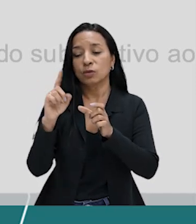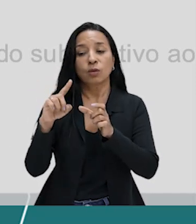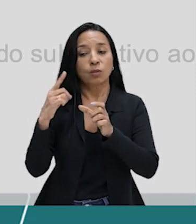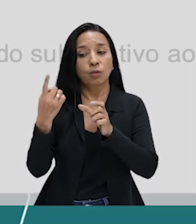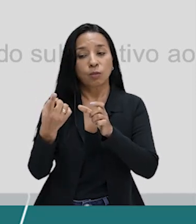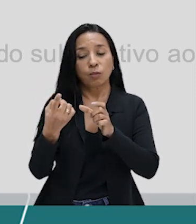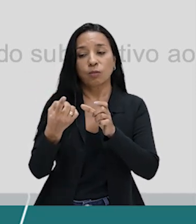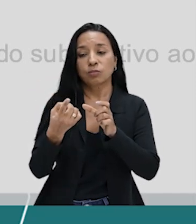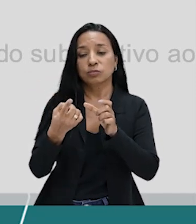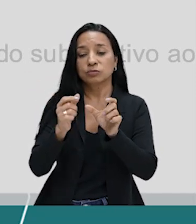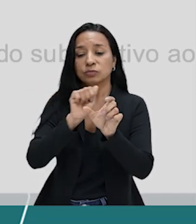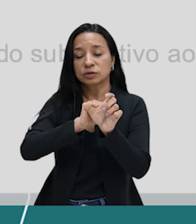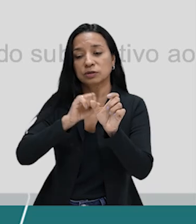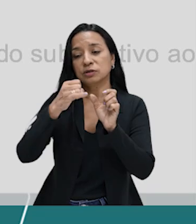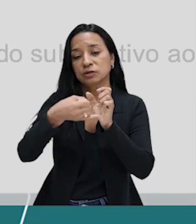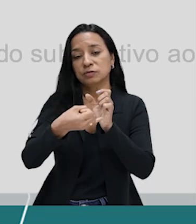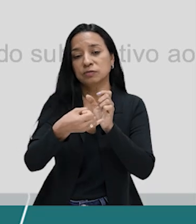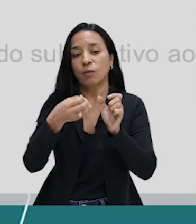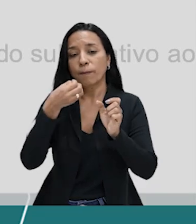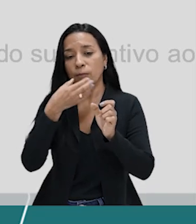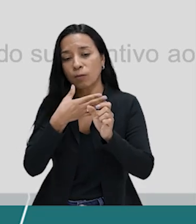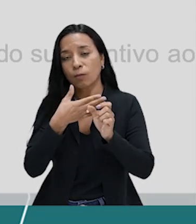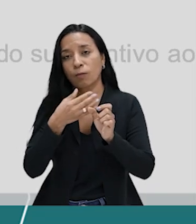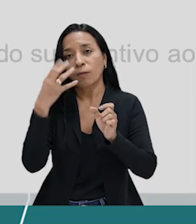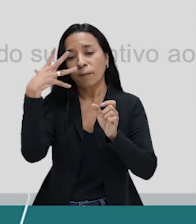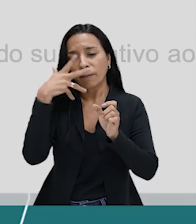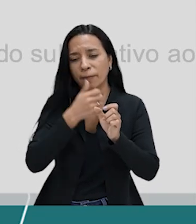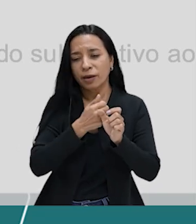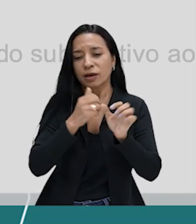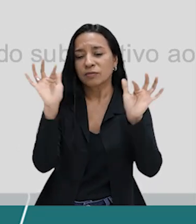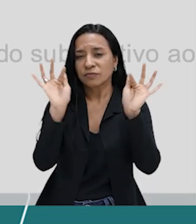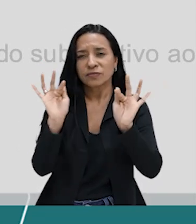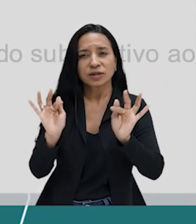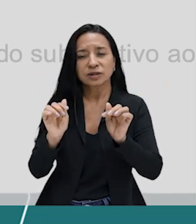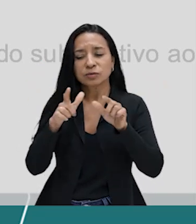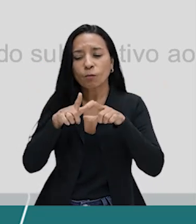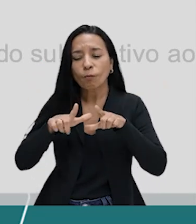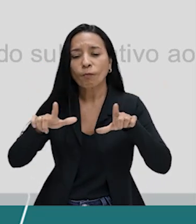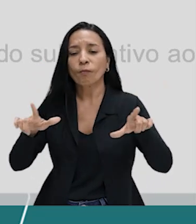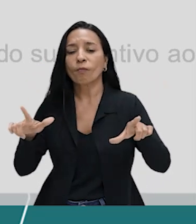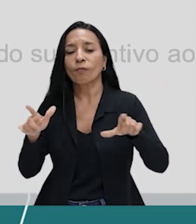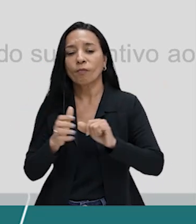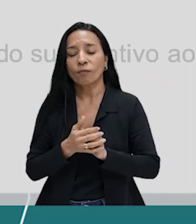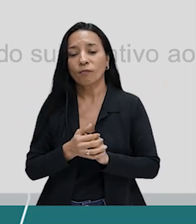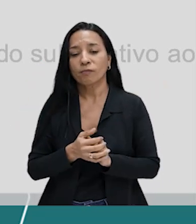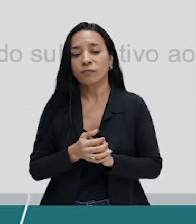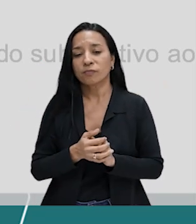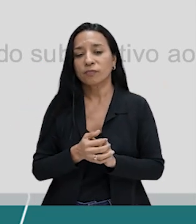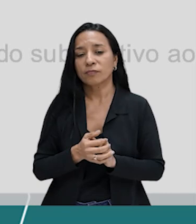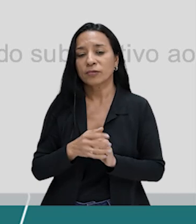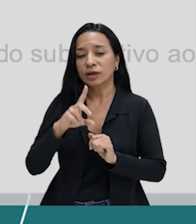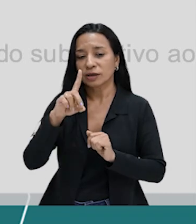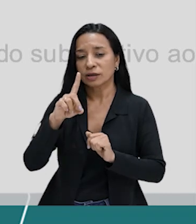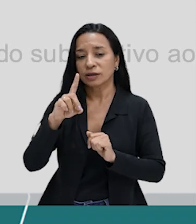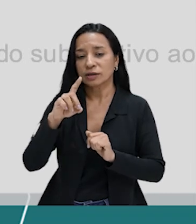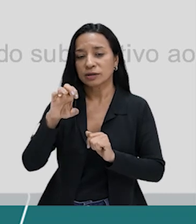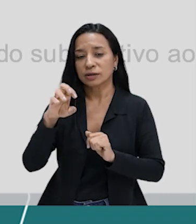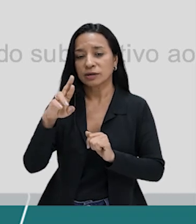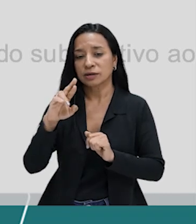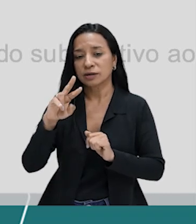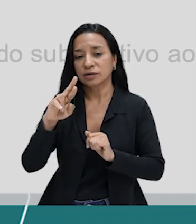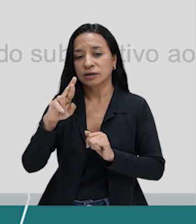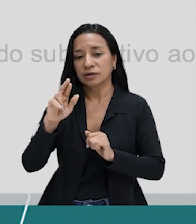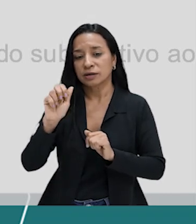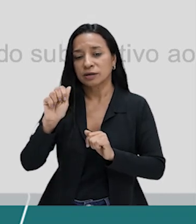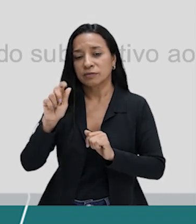exemplo, bom, belo, feliz, limpa. Já os adjetivos derivados são aqueles